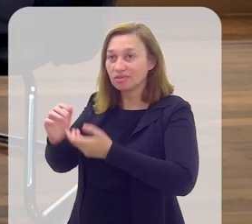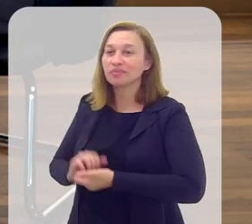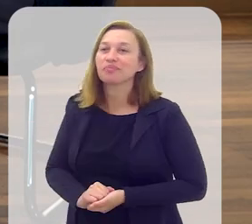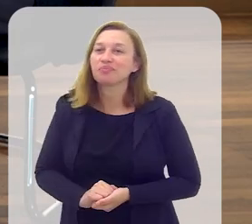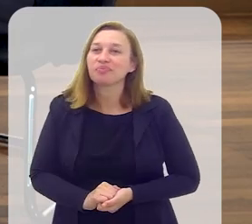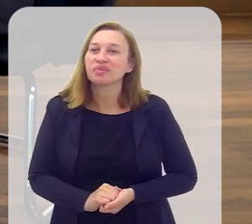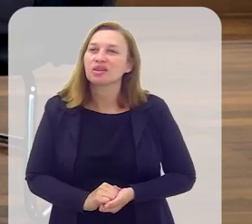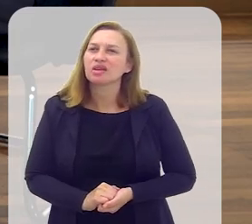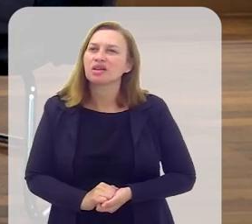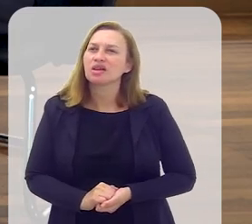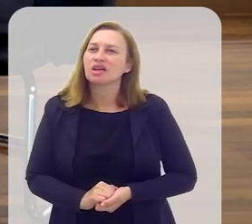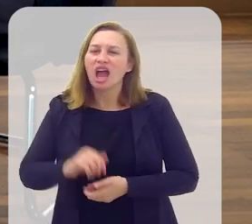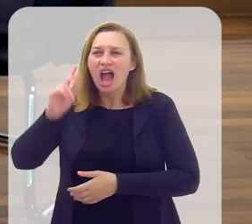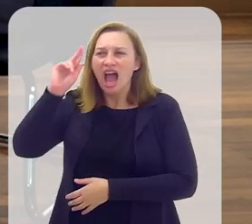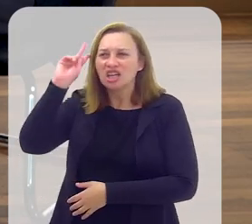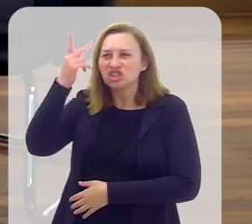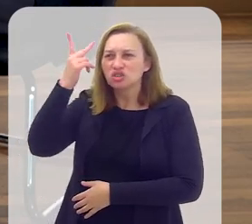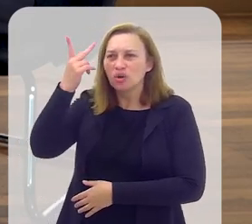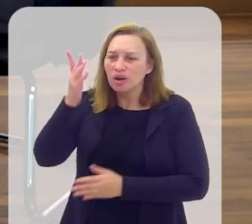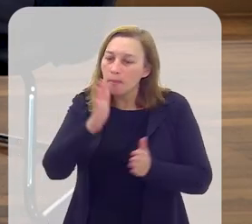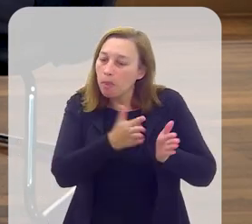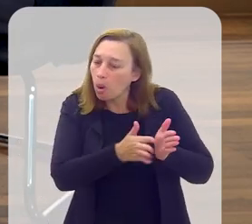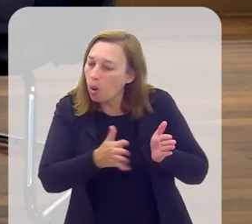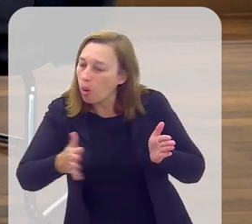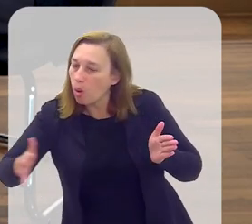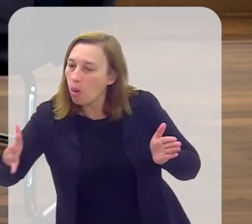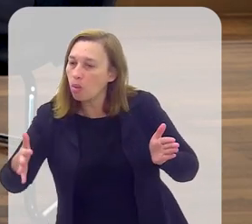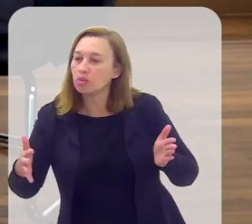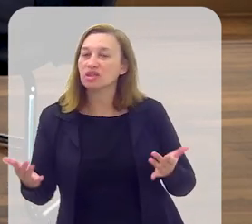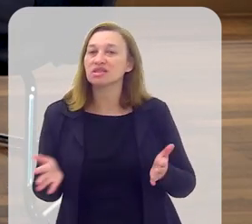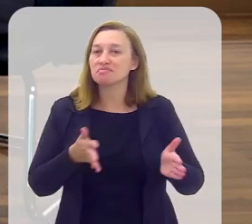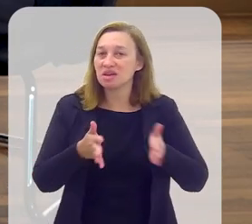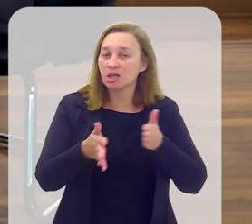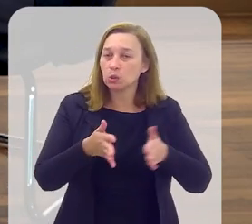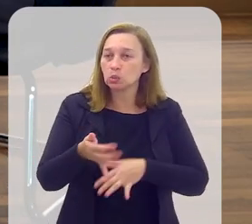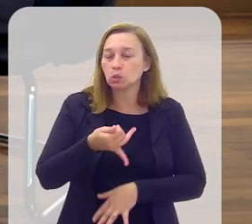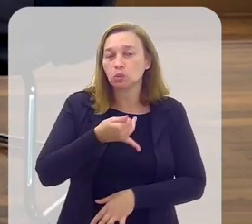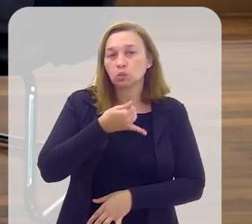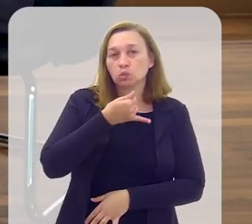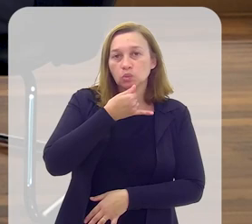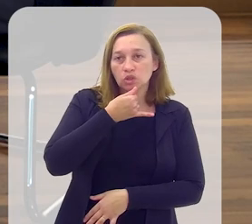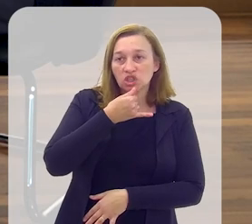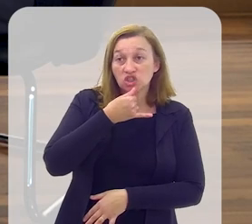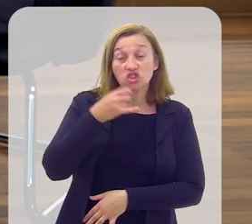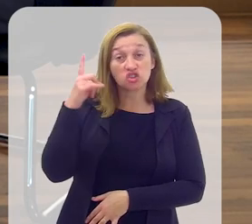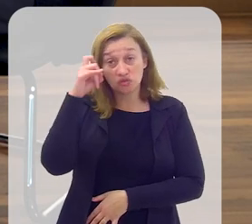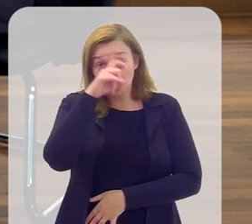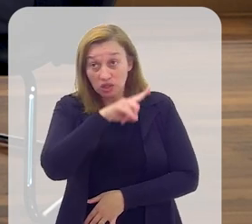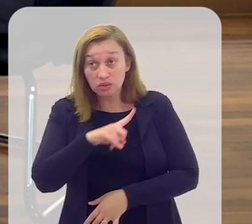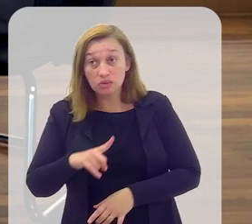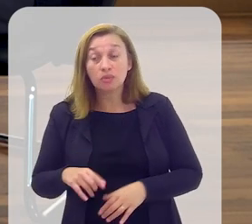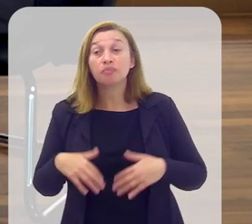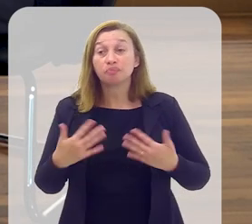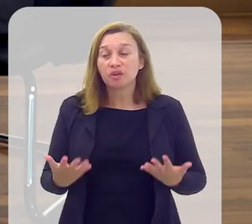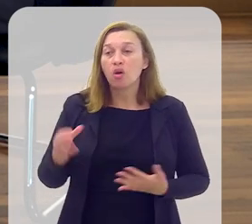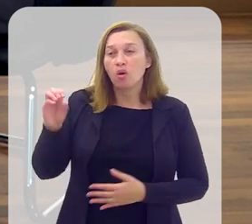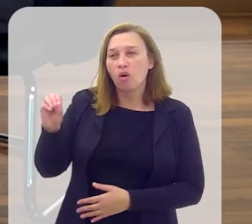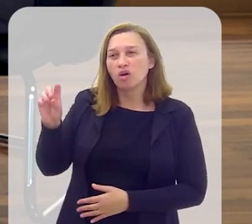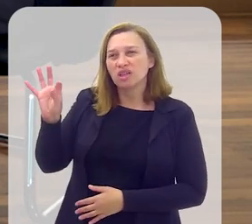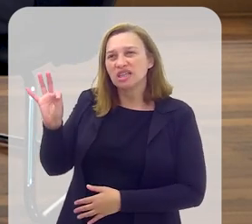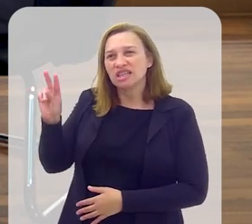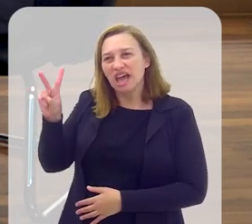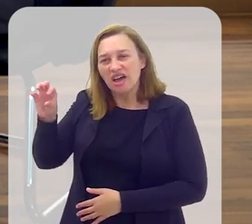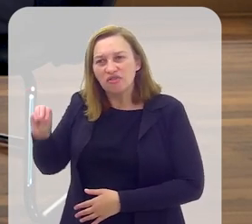né, à recuperação histórica, né, desse episódio trágico, né, do Vladimir Herzog. E aí,